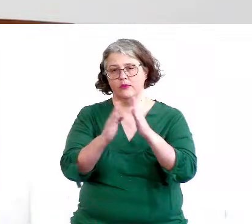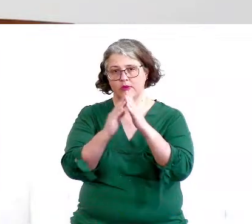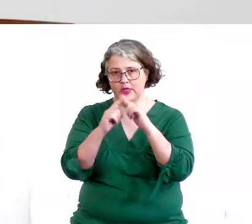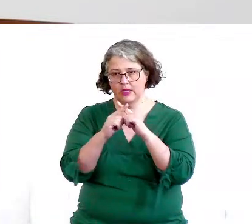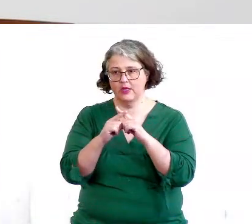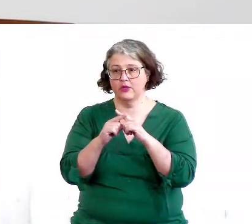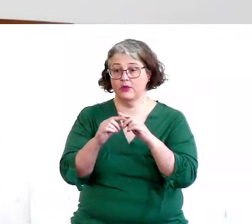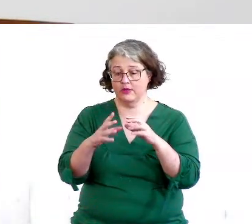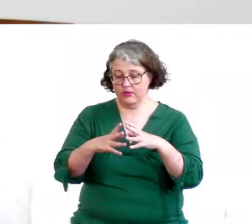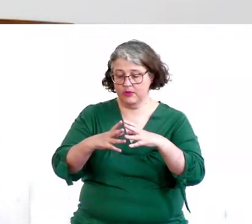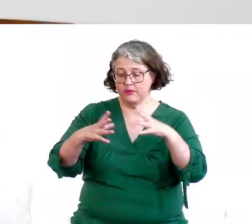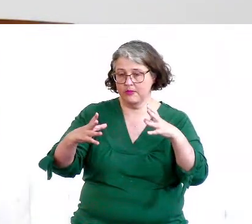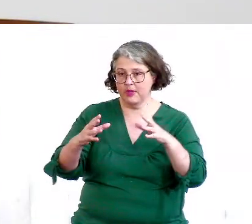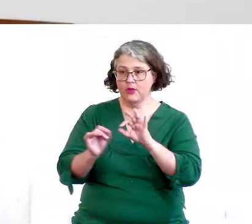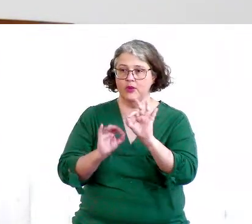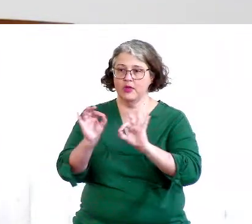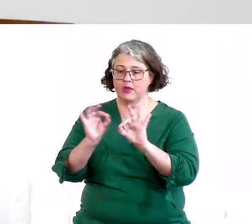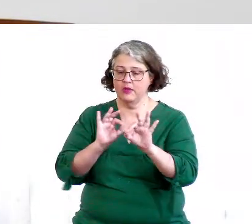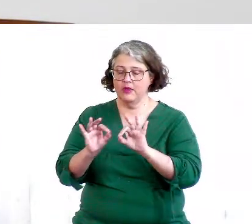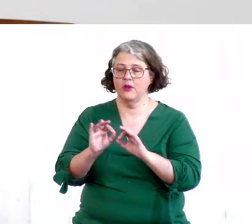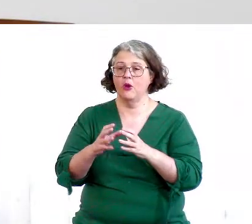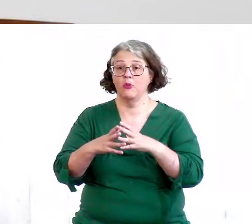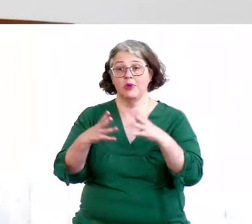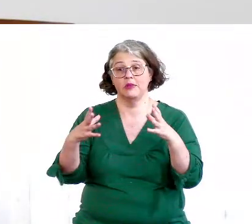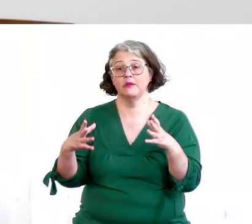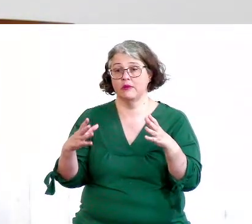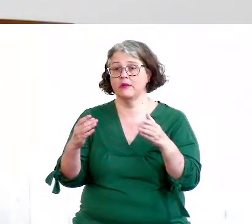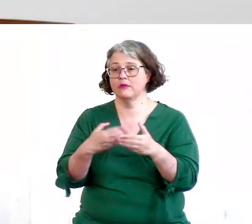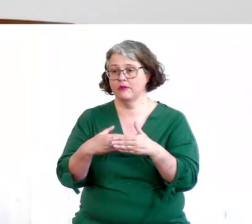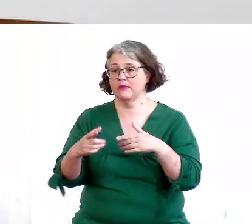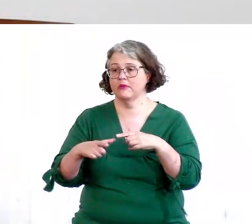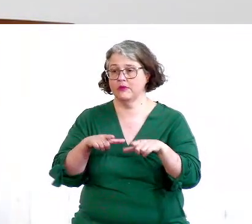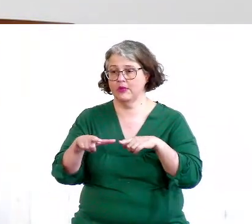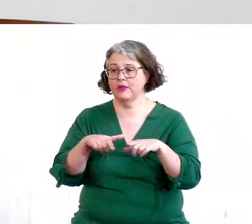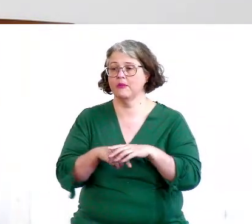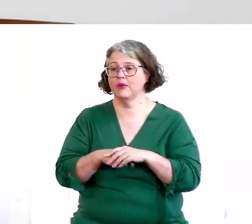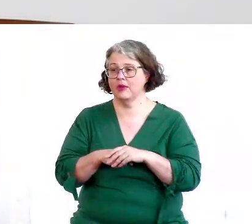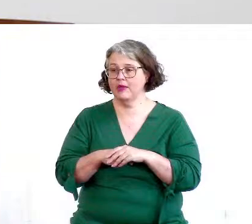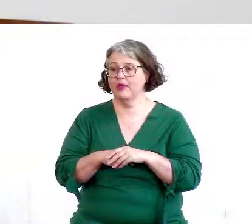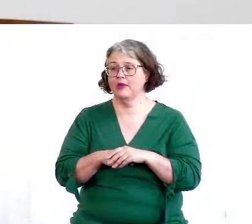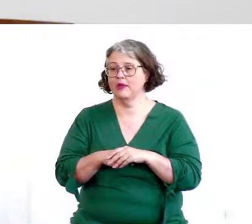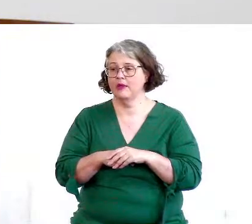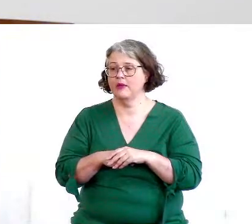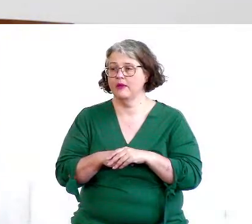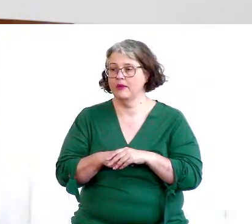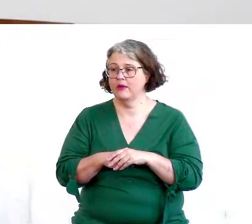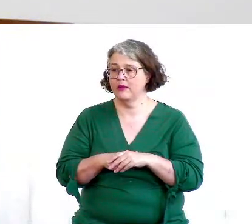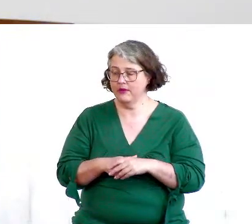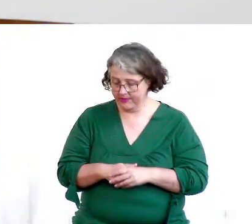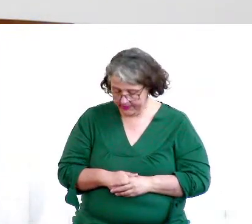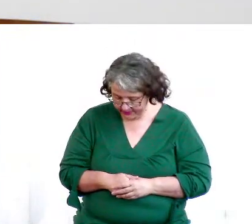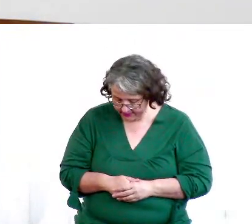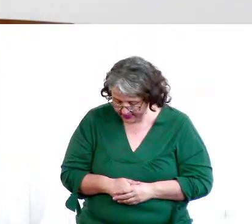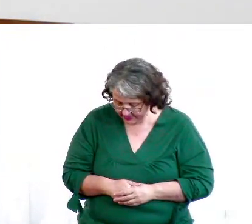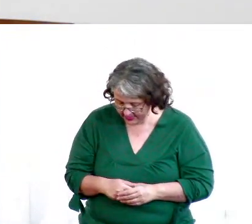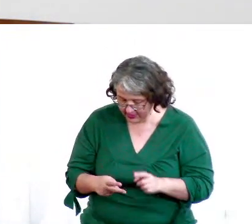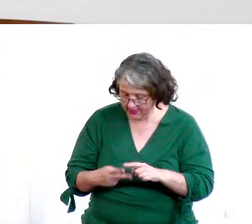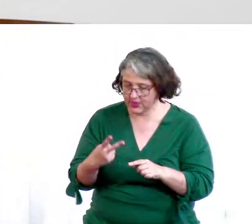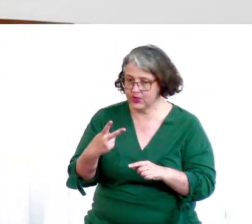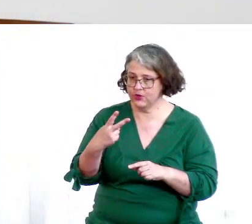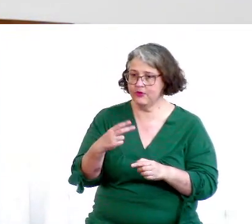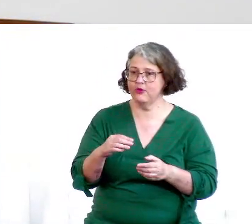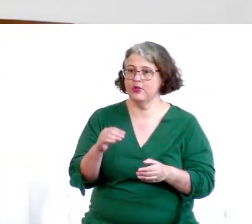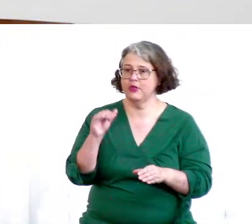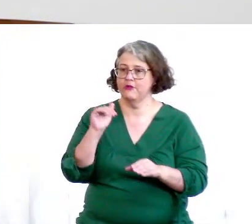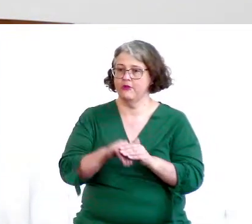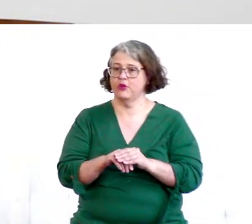de lideranças na igreja. Pense, ore por isso, indique, e lá no dia 28 venha e vote. Nós temos o